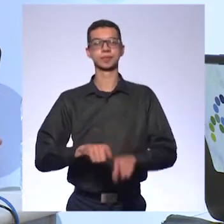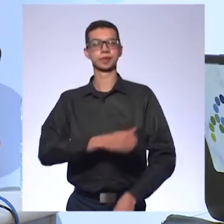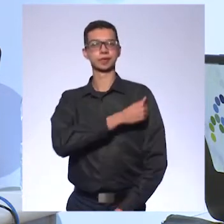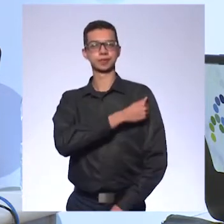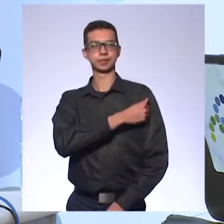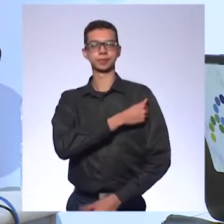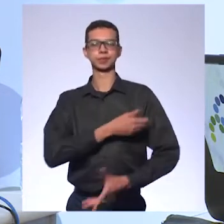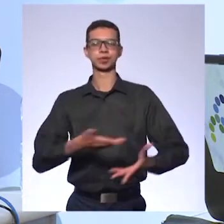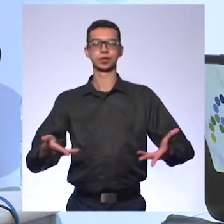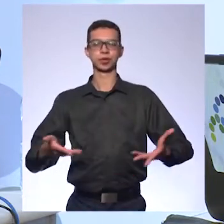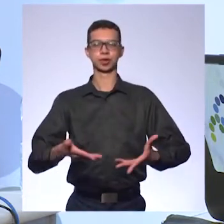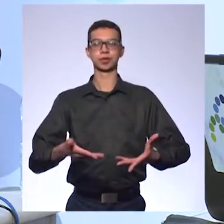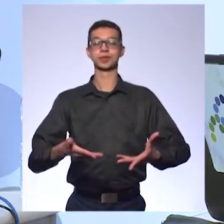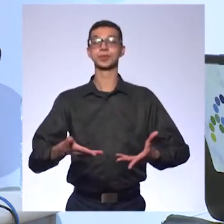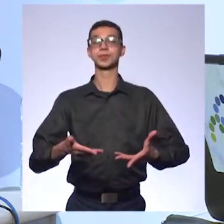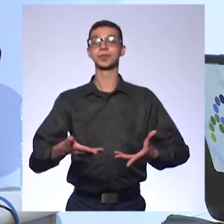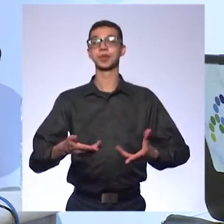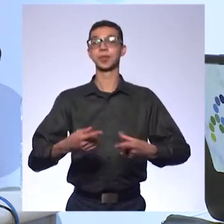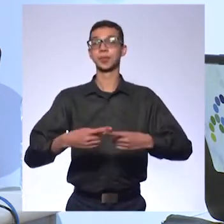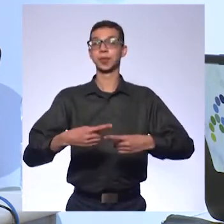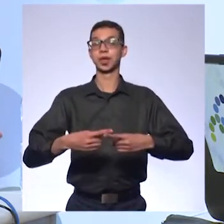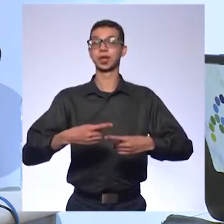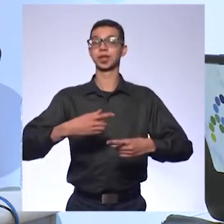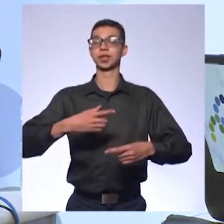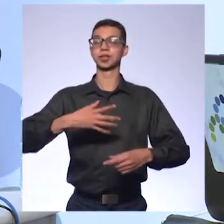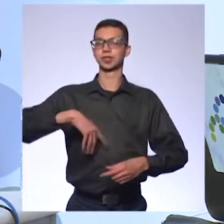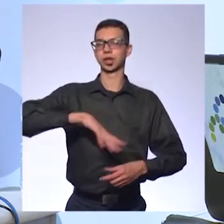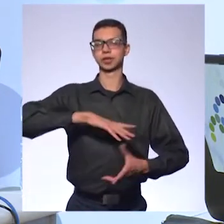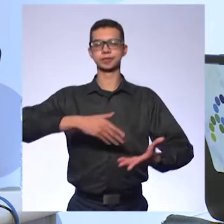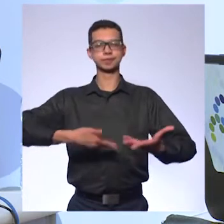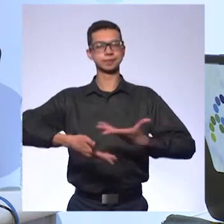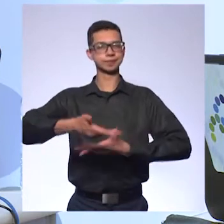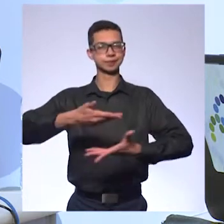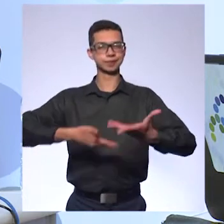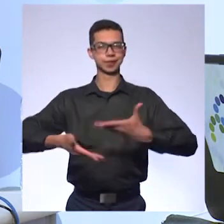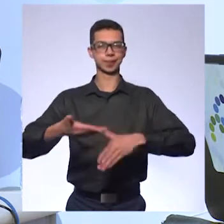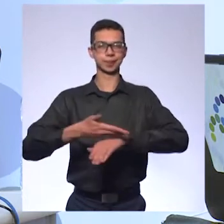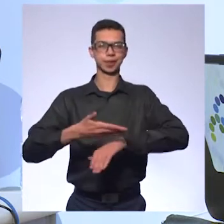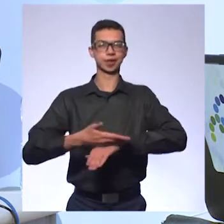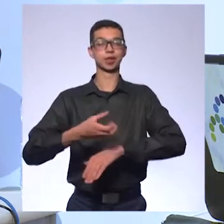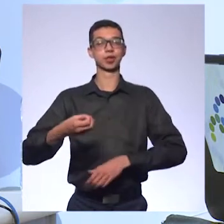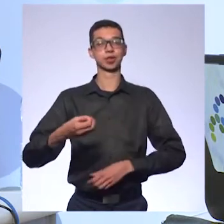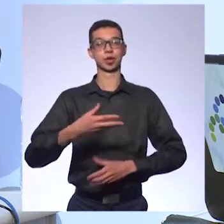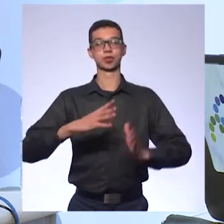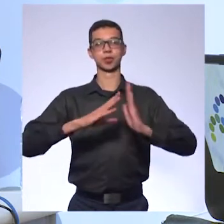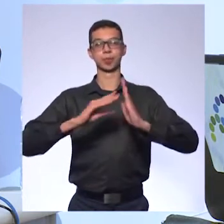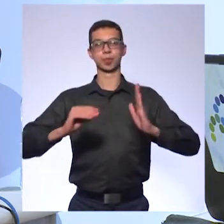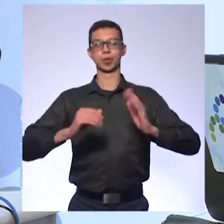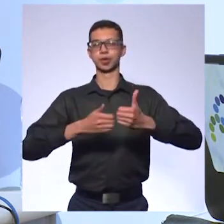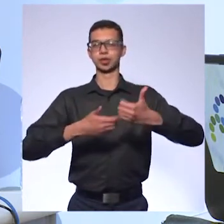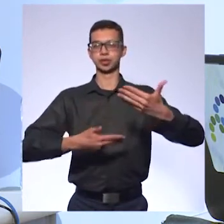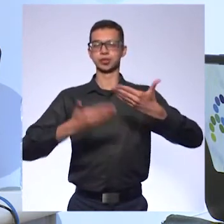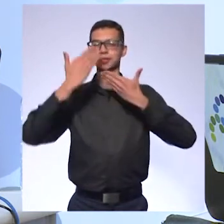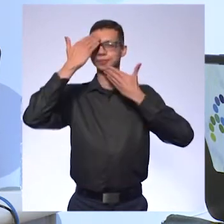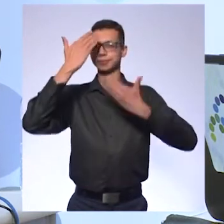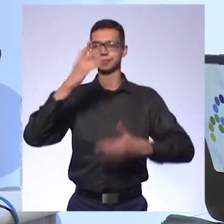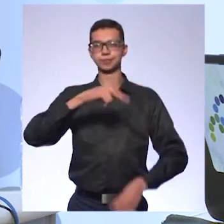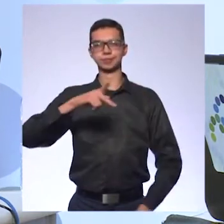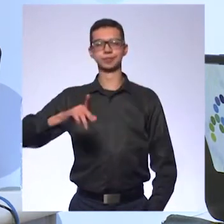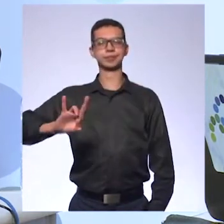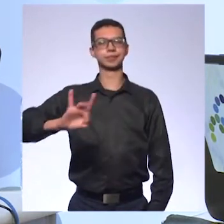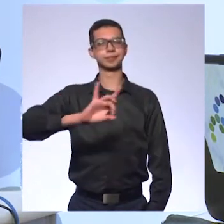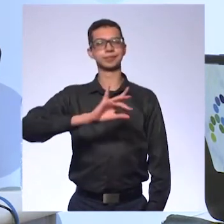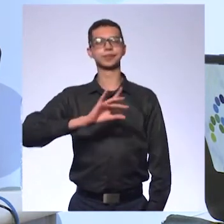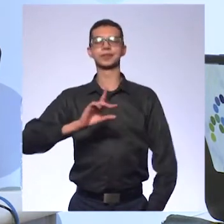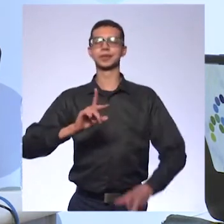nova dinâmica de interação. Então, nosso muito obrigada aí a todos os professores que sempre trazem aqui